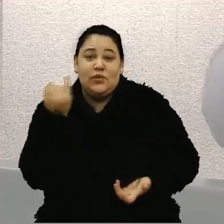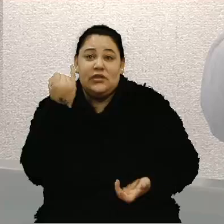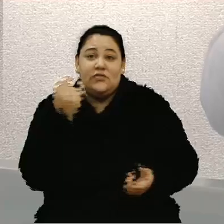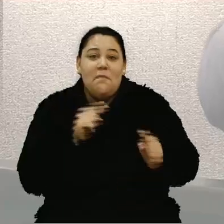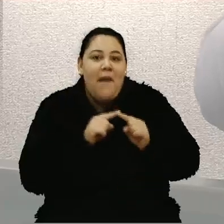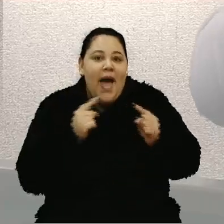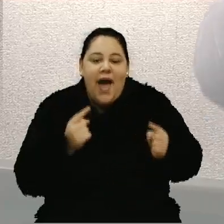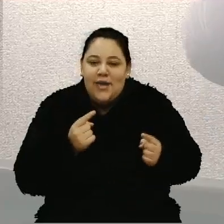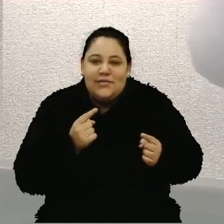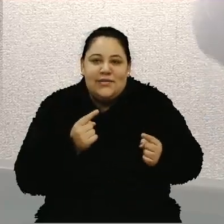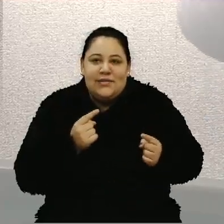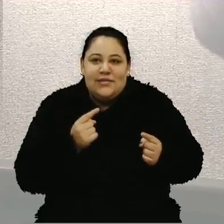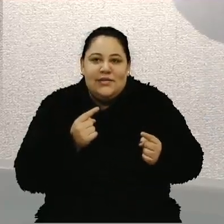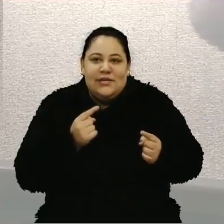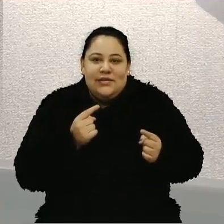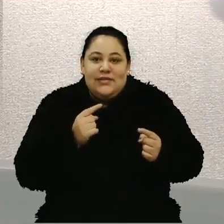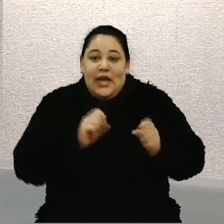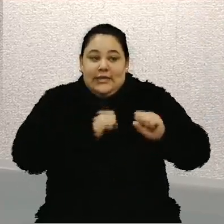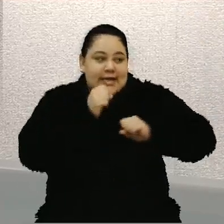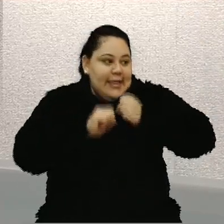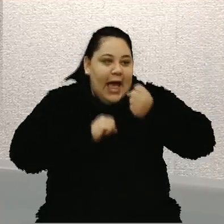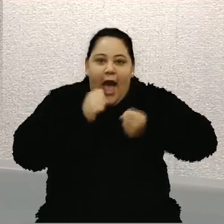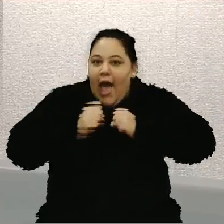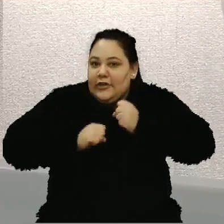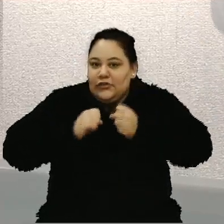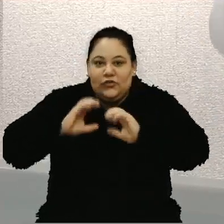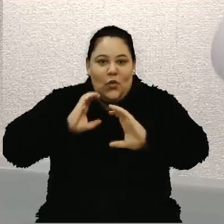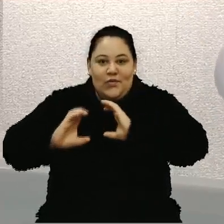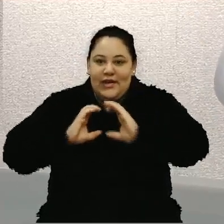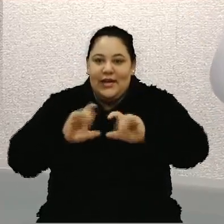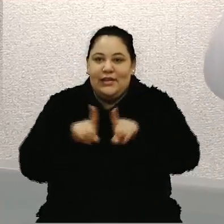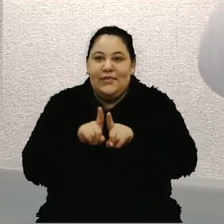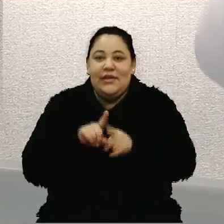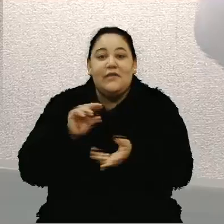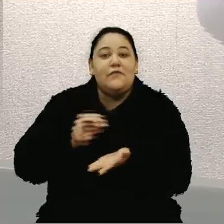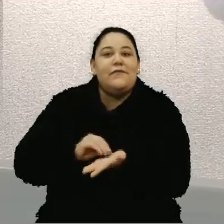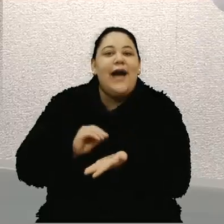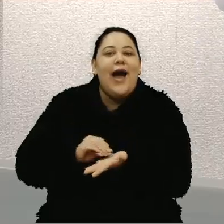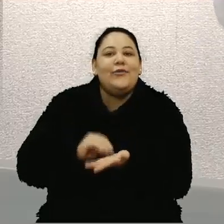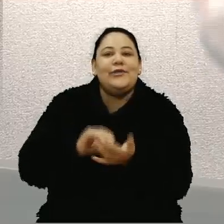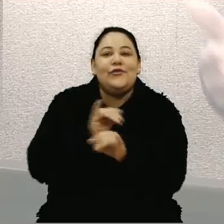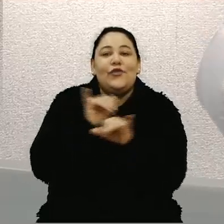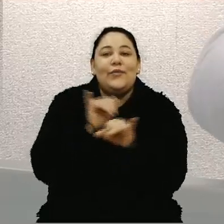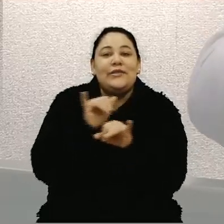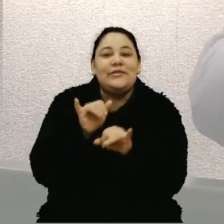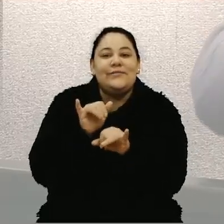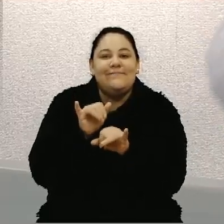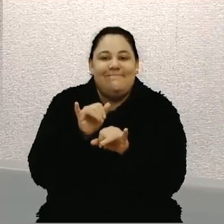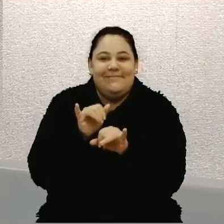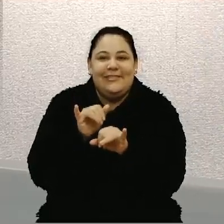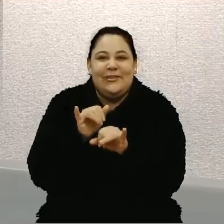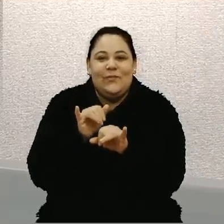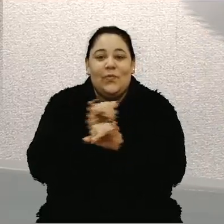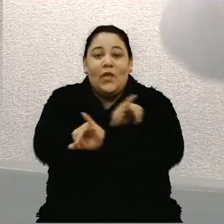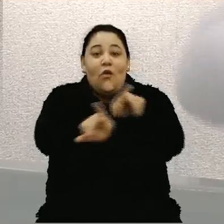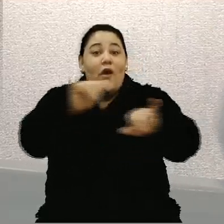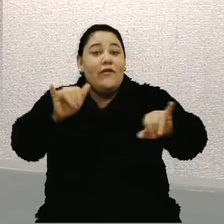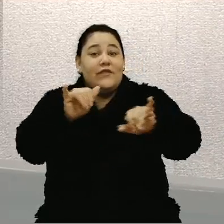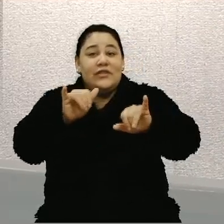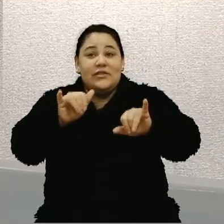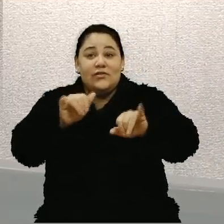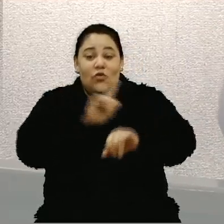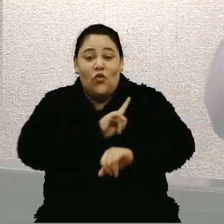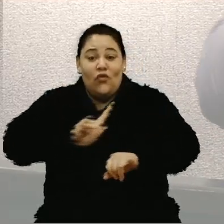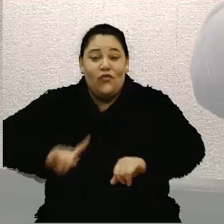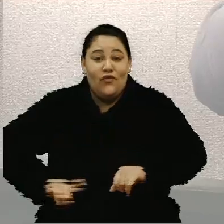que, na ânsia de comunicar, faltam informações, não avisa o pessoal, o próprio governo bate